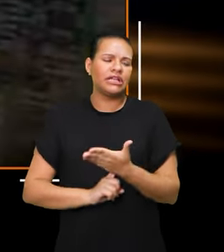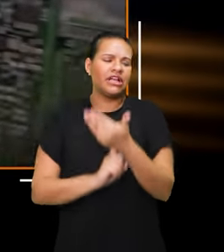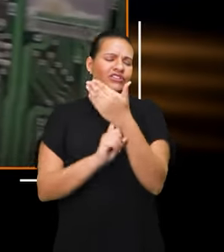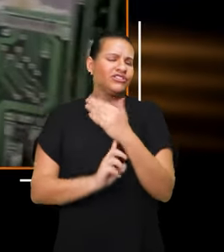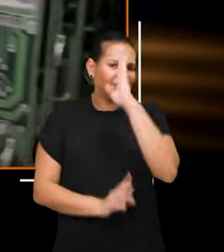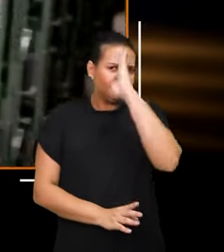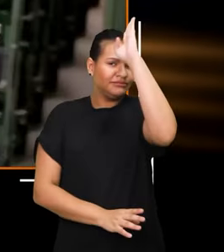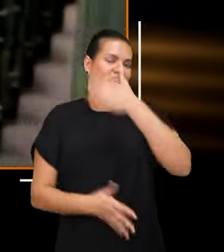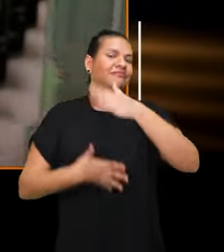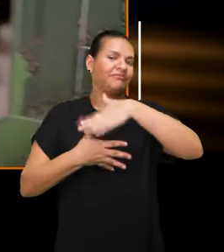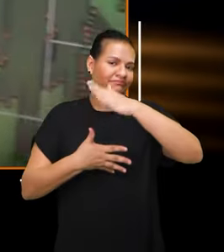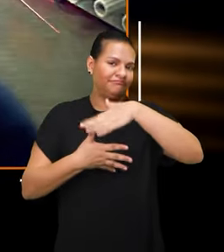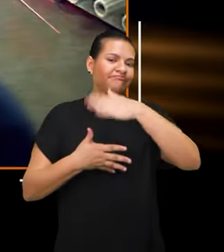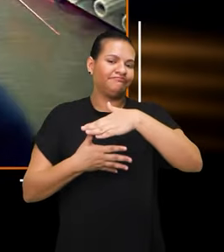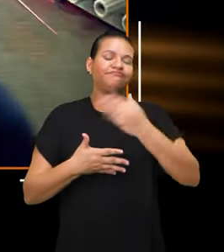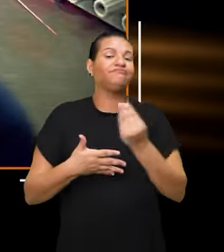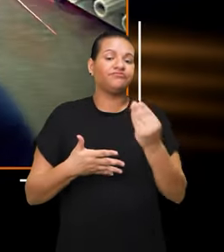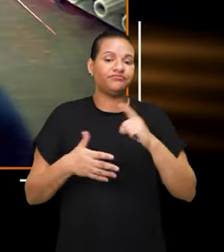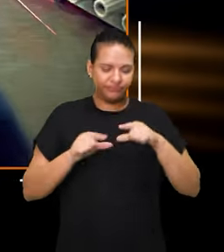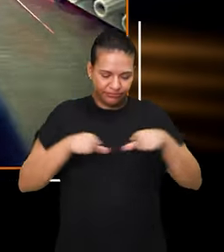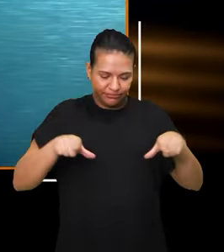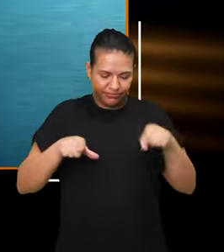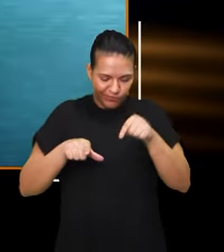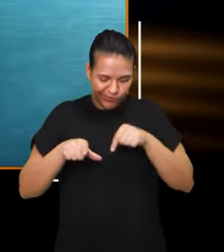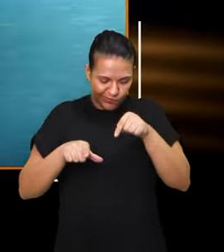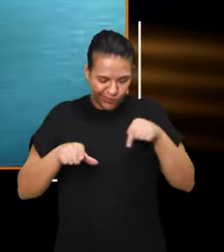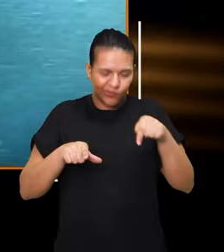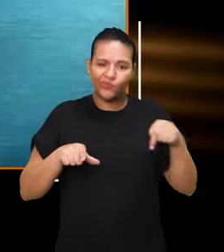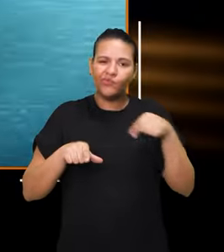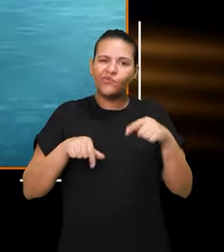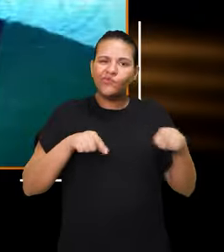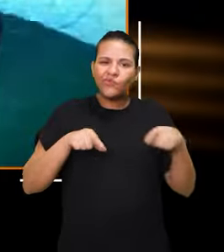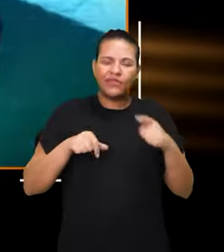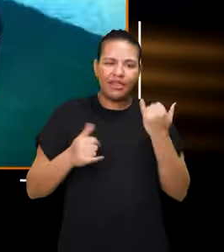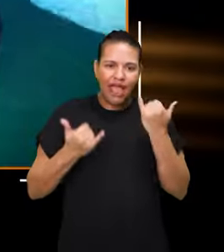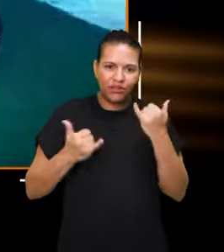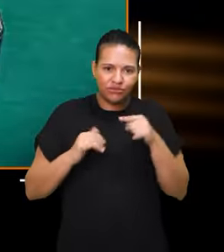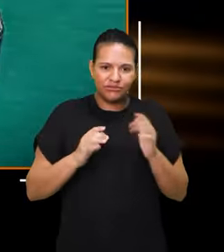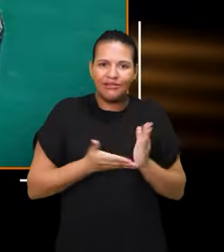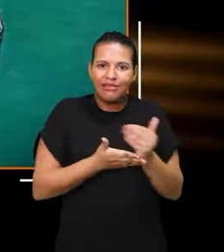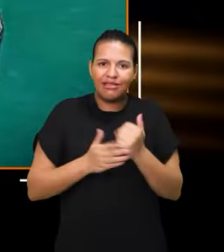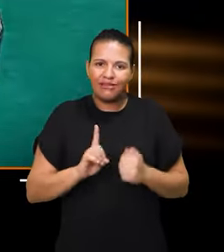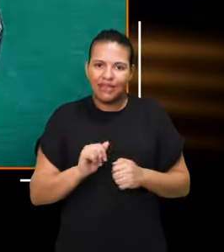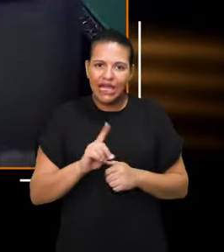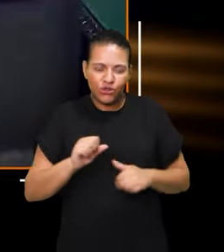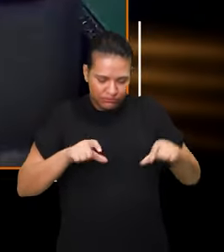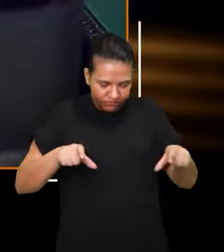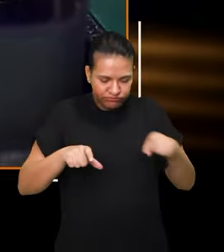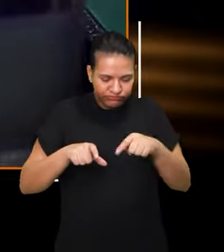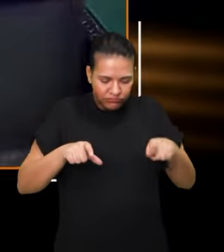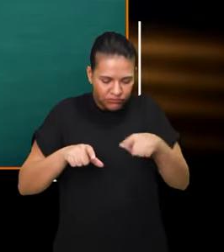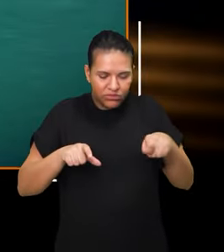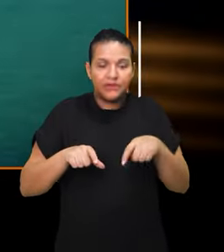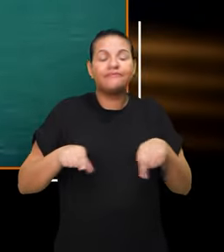tem não só a última tecnologia em em questão de processamento e capacidade de de análise